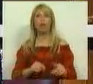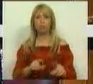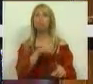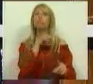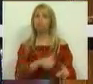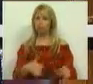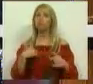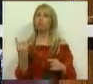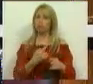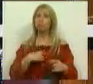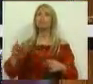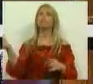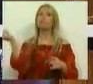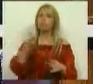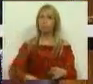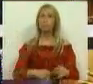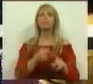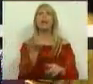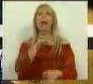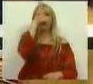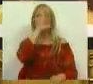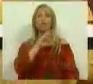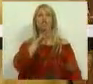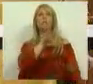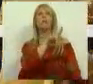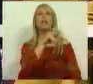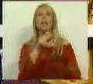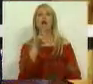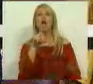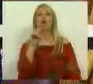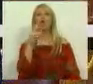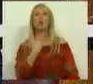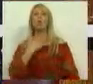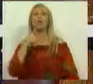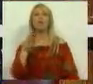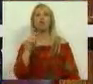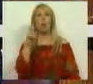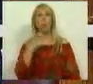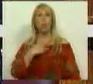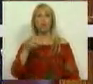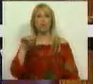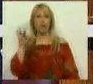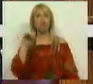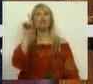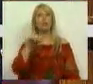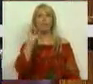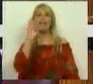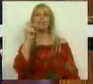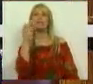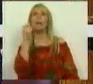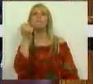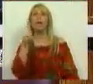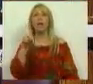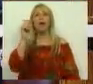assentimento, quer a ex-ministra Maria Lourdes Rodrigues, quer a ex-ministra Isabel Alçada. Connosco queremos as coisas esclarecidas,